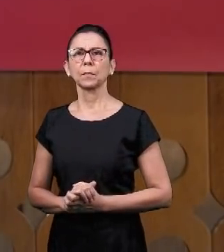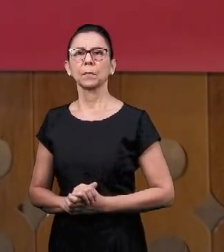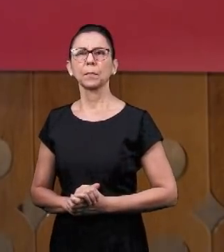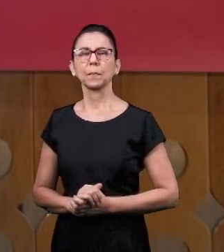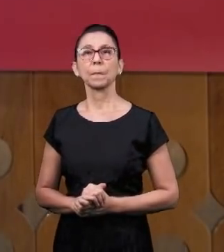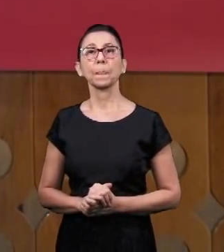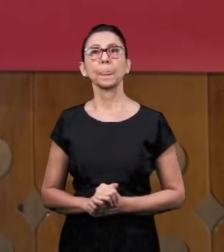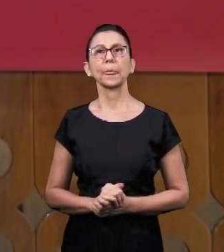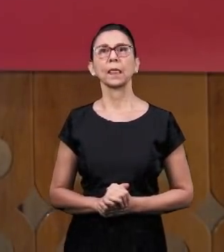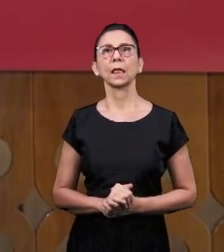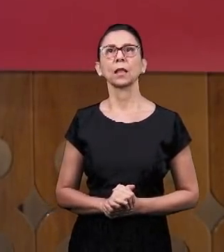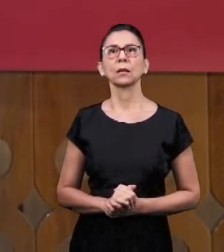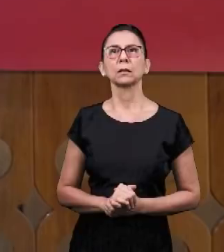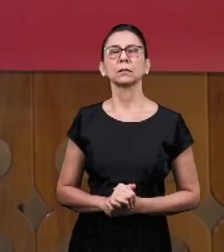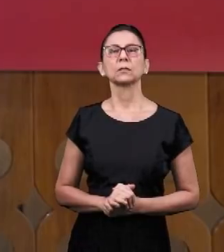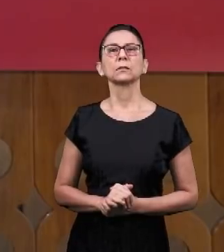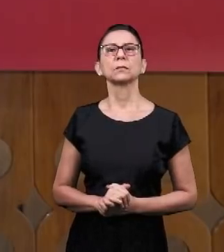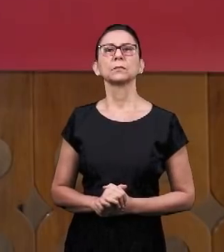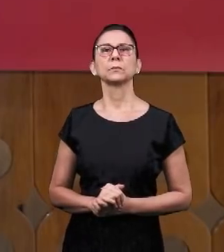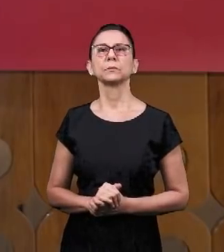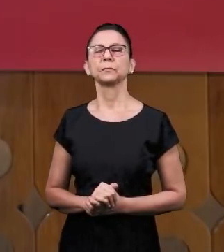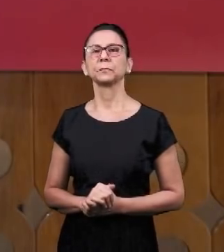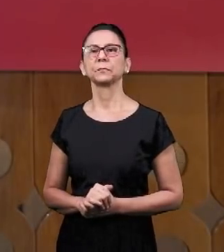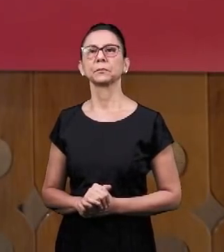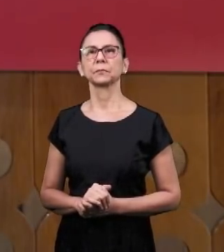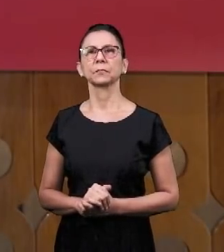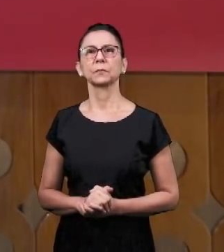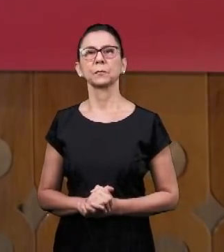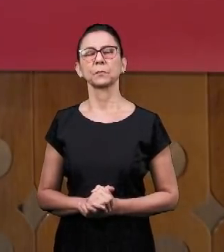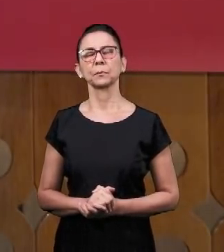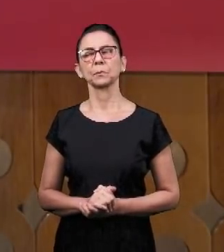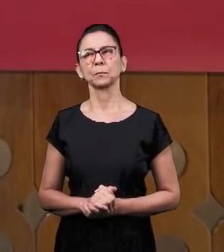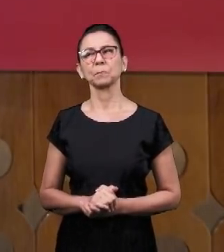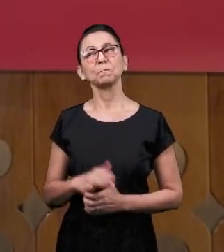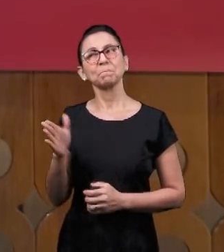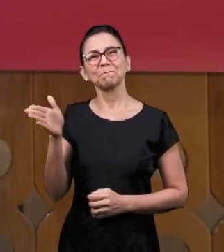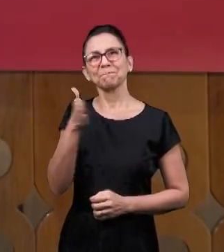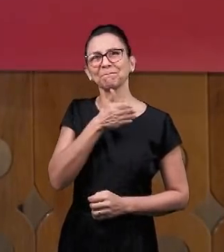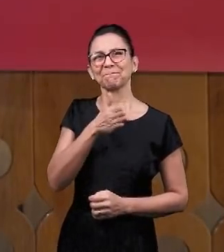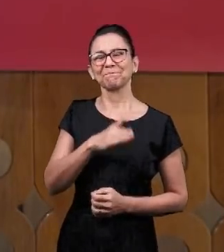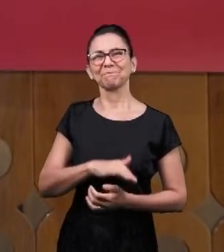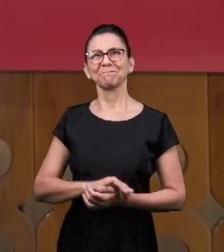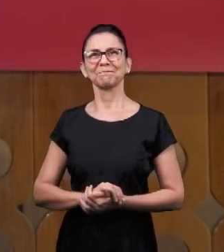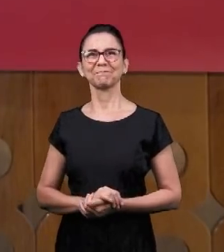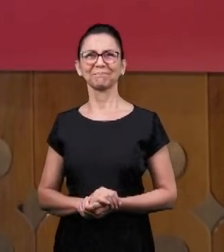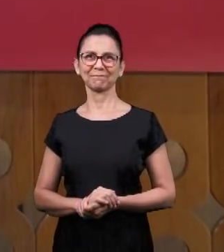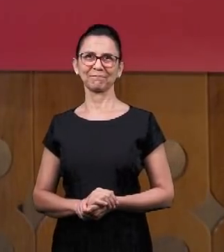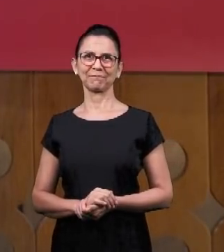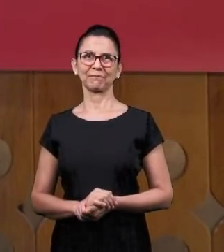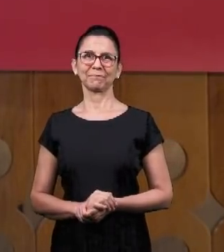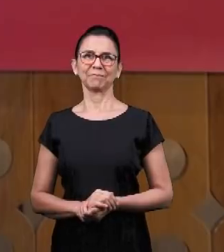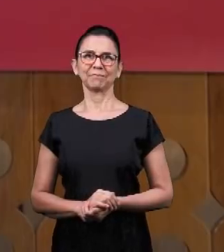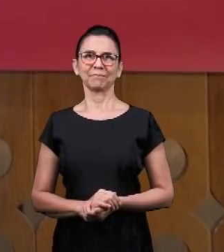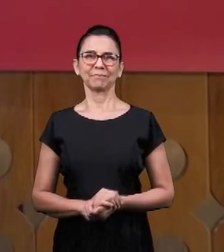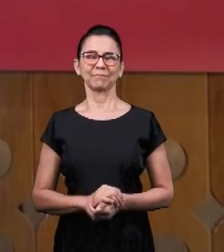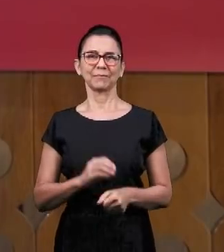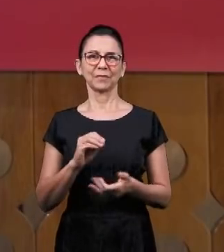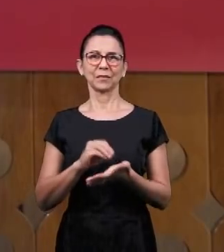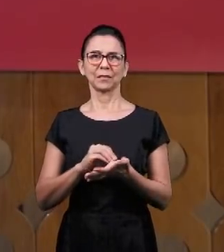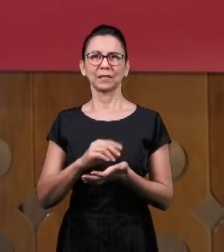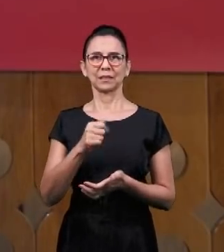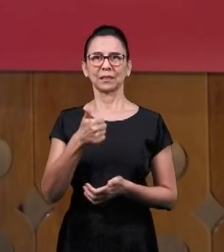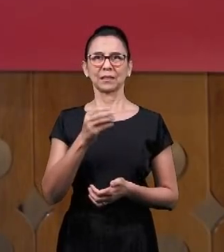Eu tenho um pouquinho de tempo ainda, né? Passa o próximo, deixa eu ver aqui. Ah, eu sabia aqui. Em 10 minutos ainda,